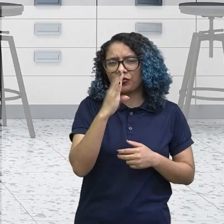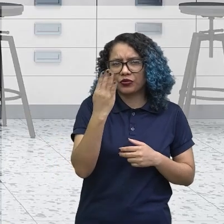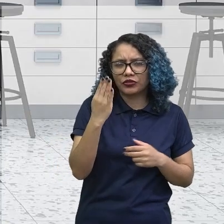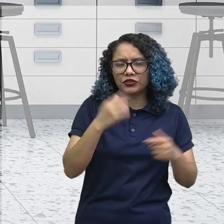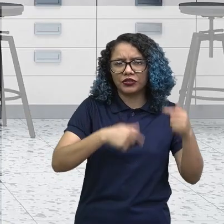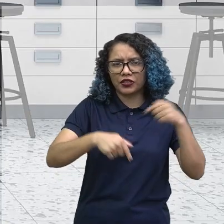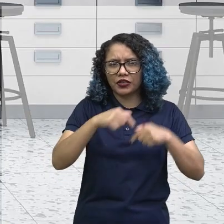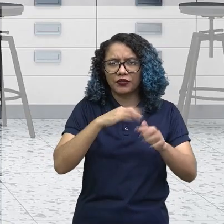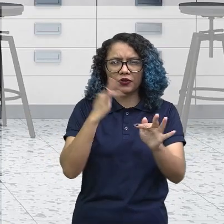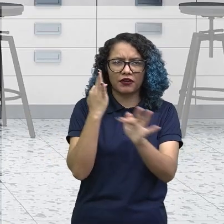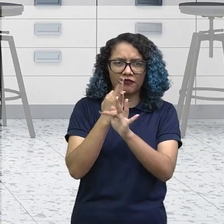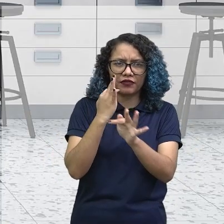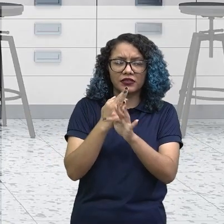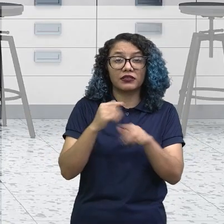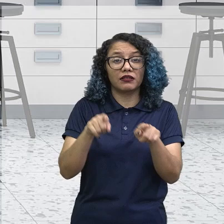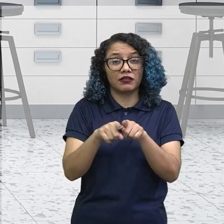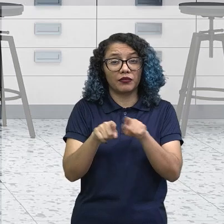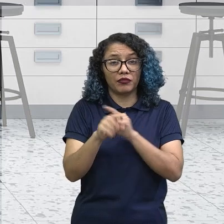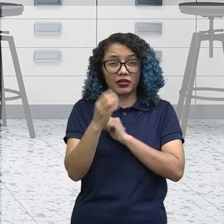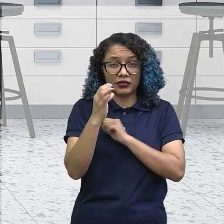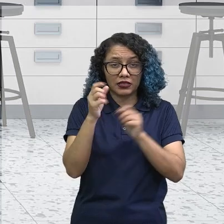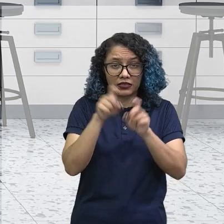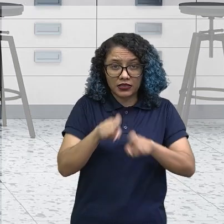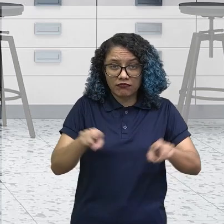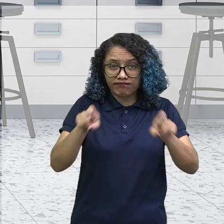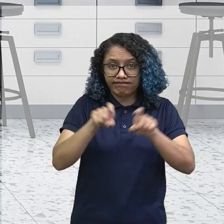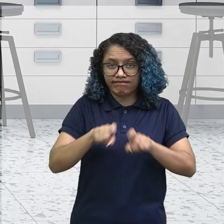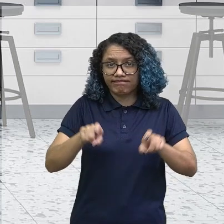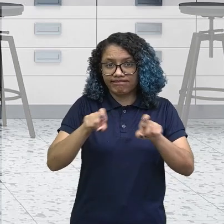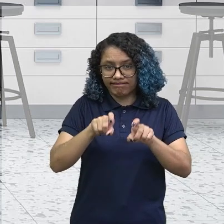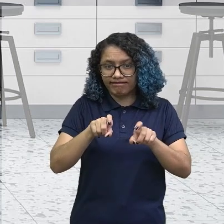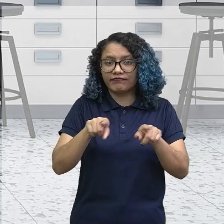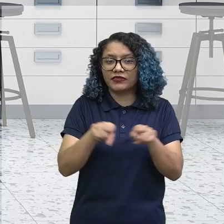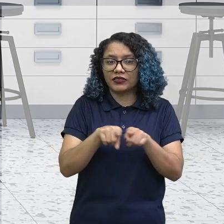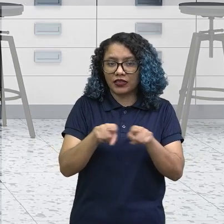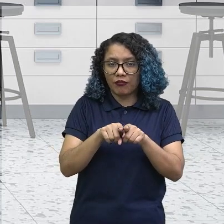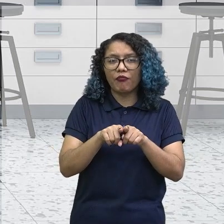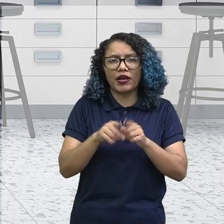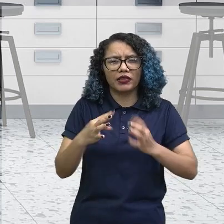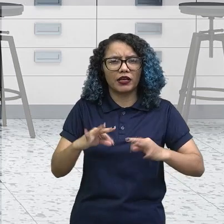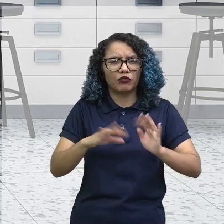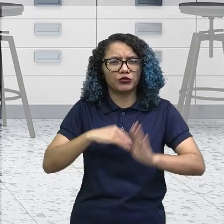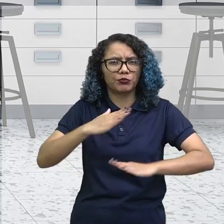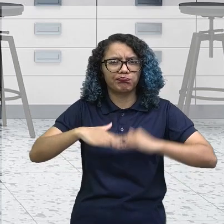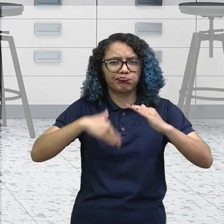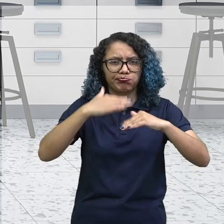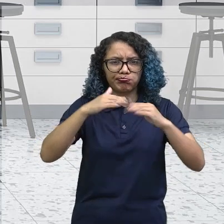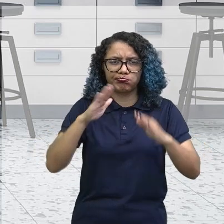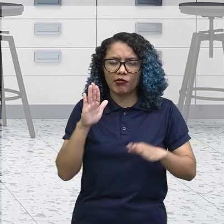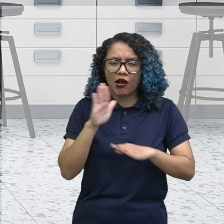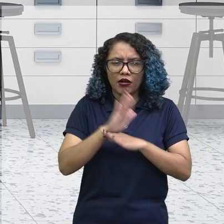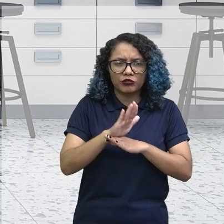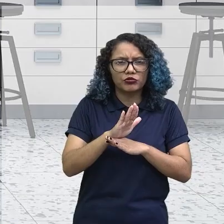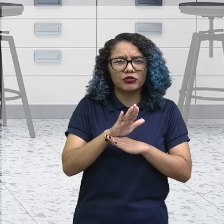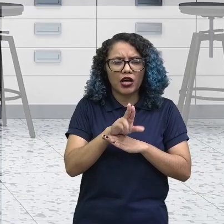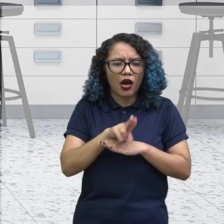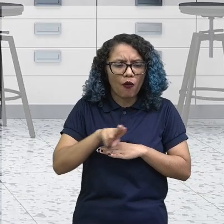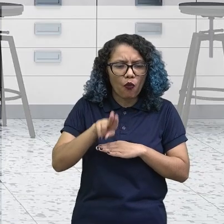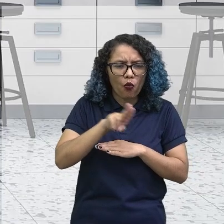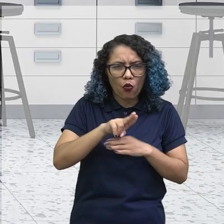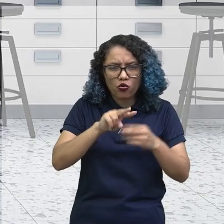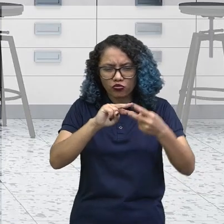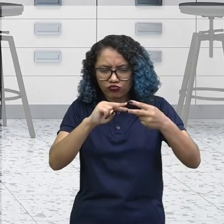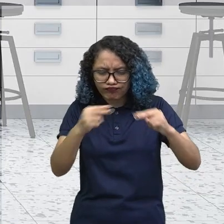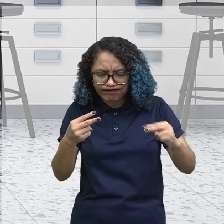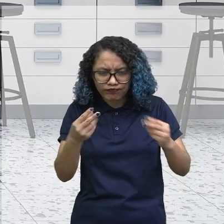física, a ciência da computação, o avanço da tecnologia para ajudar na manipulação desses